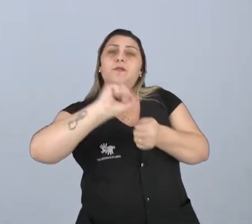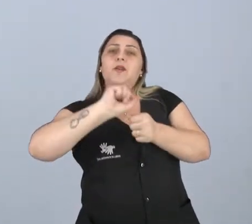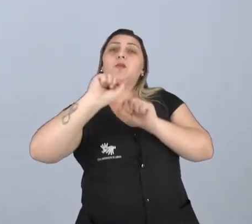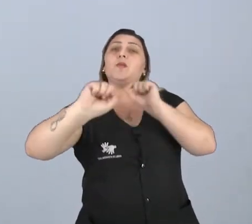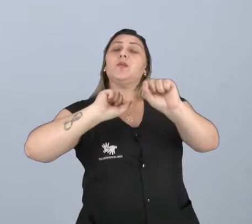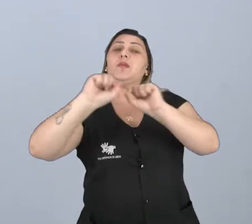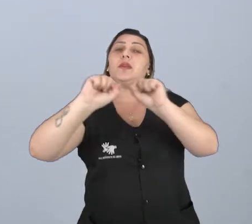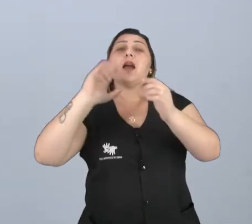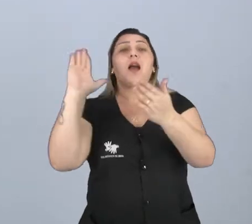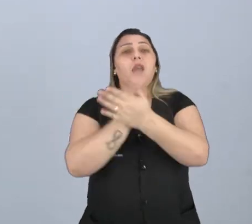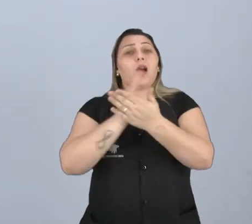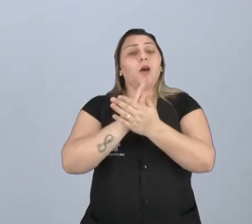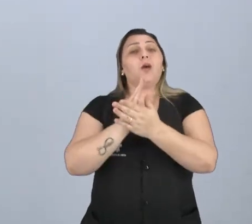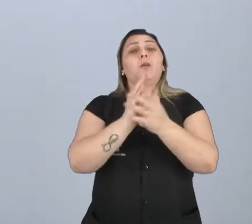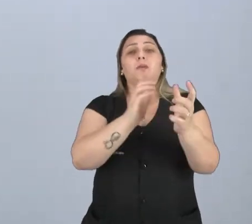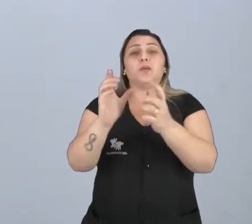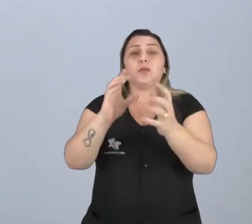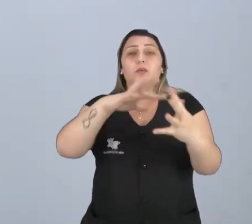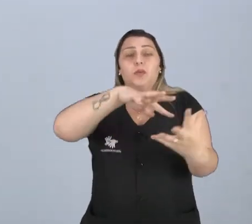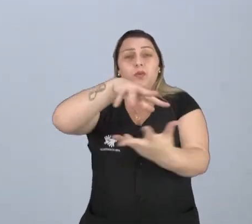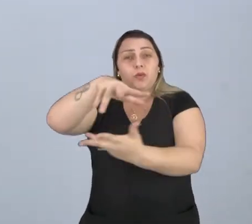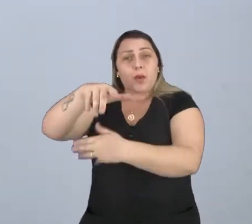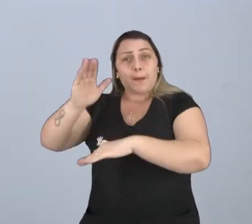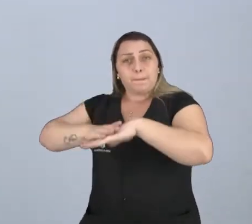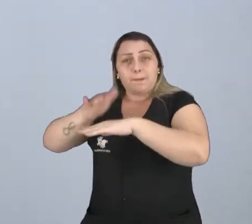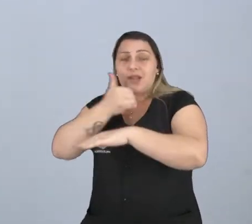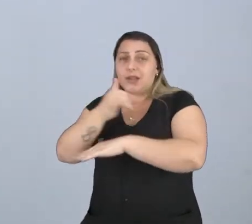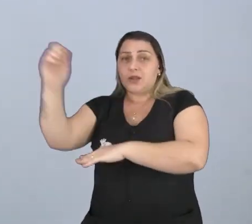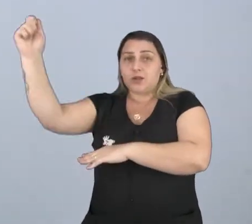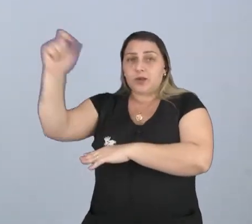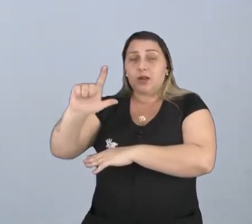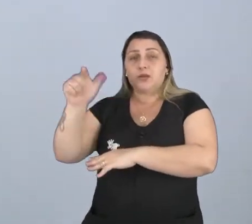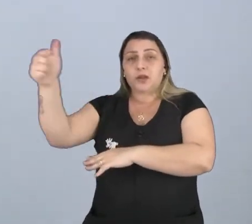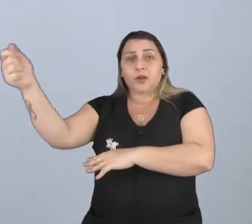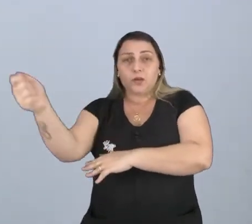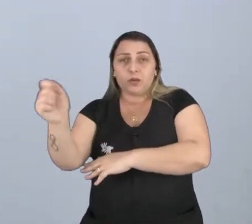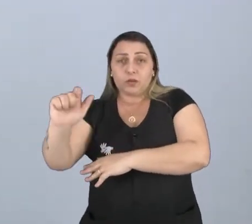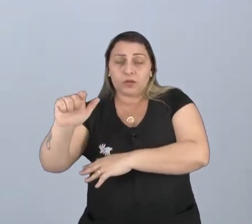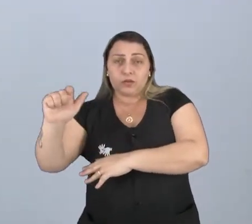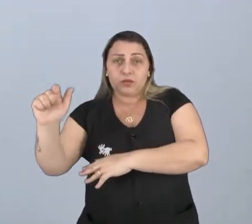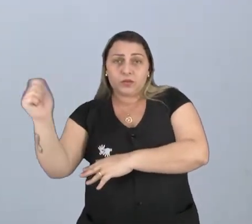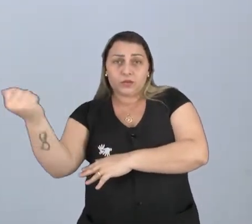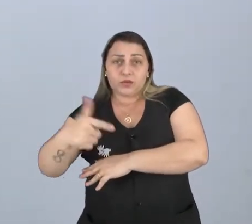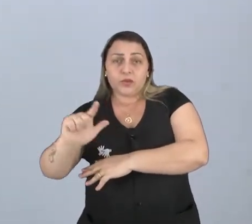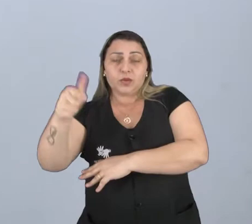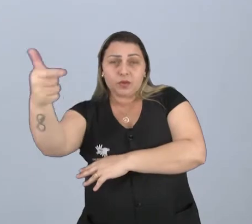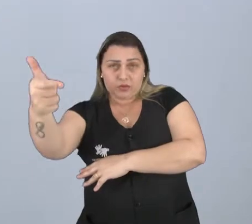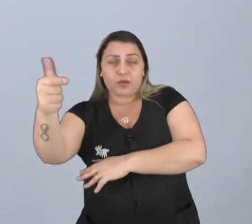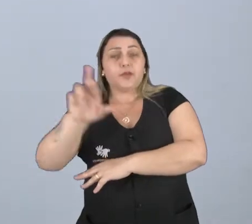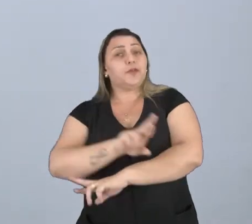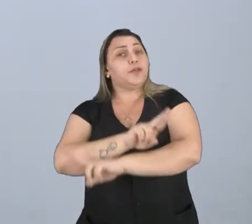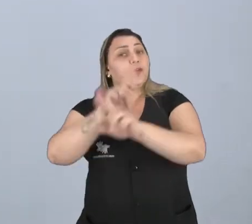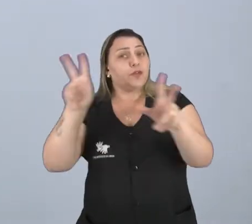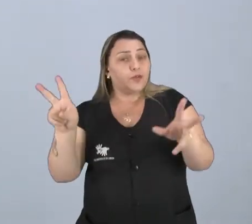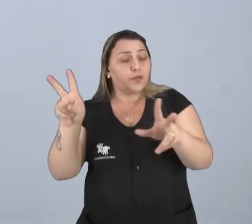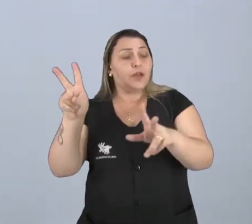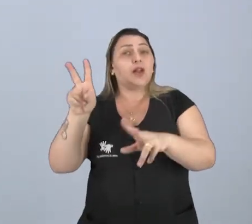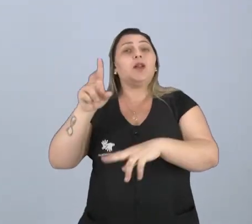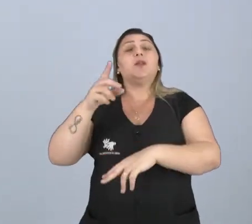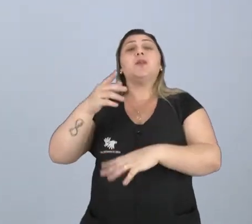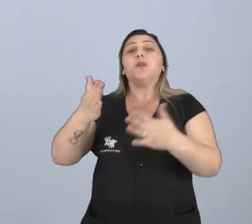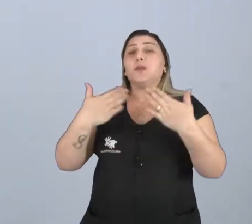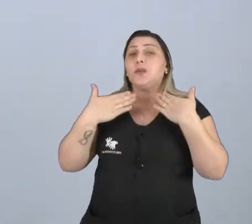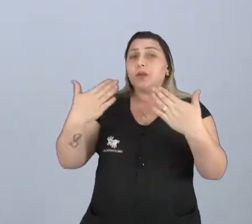que algumas partes do globo recebam mais energia solar do que outras. E isso causa, né, diferenças de temperatura e